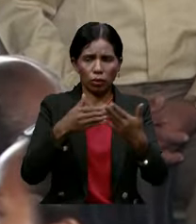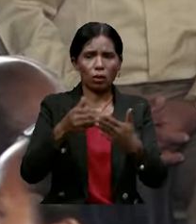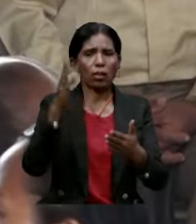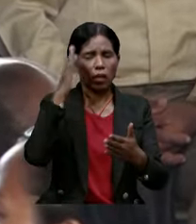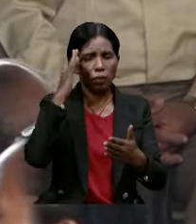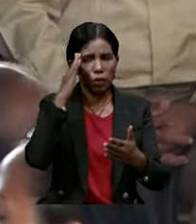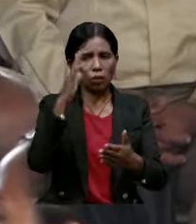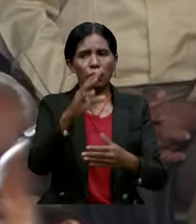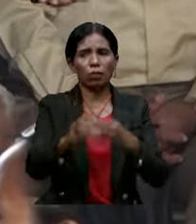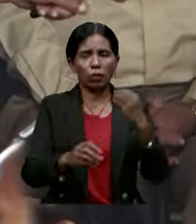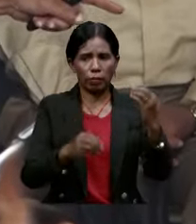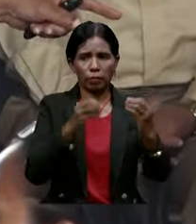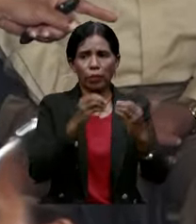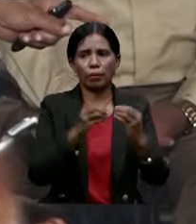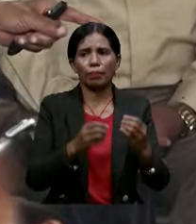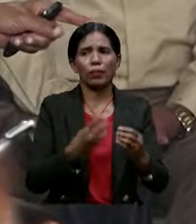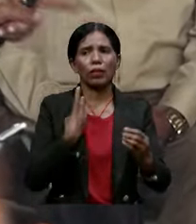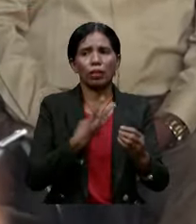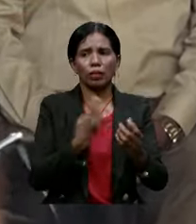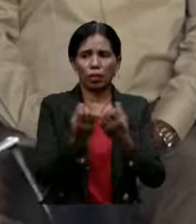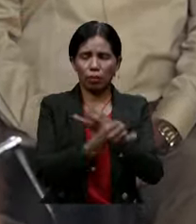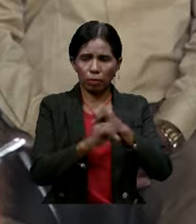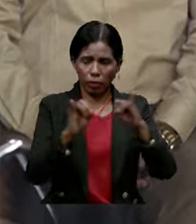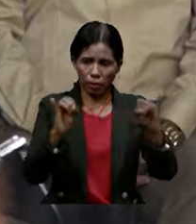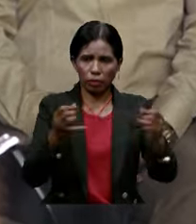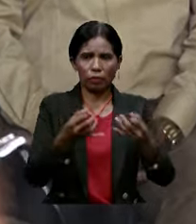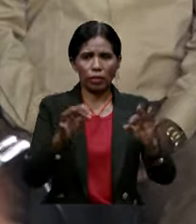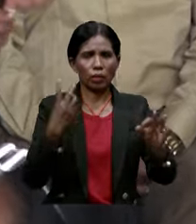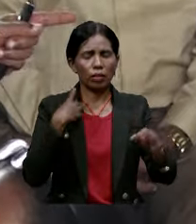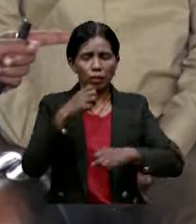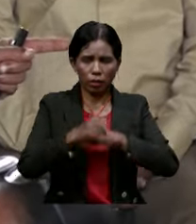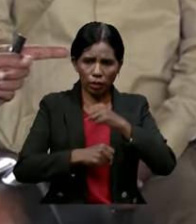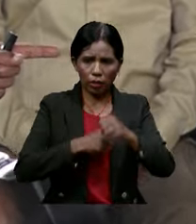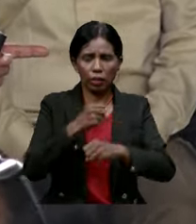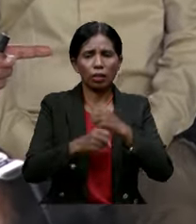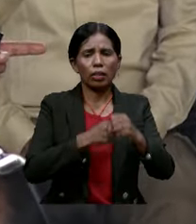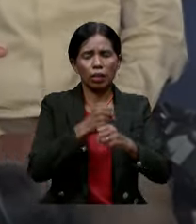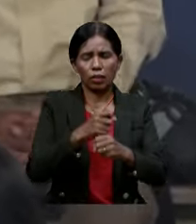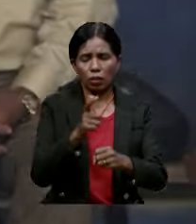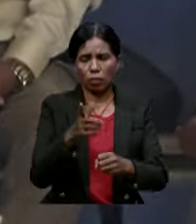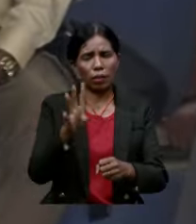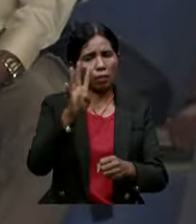kate itu ukun antiona itu tirs dina rulur sihat lara